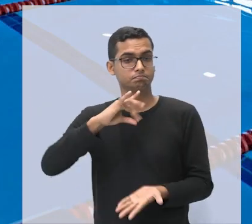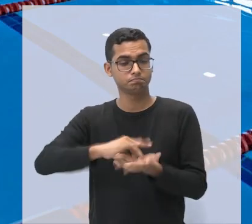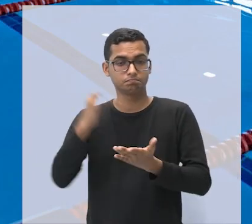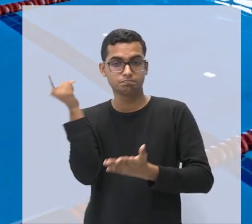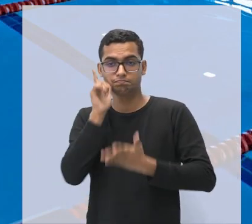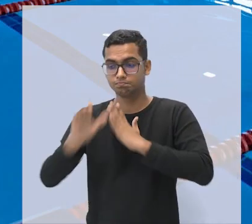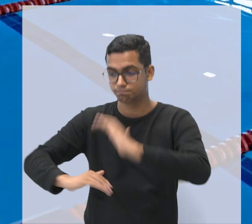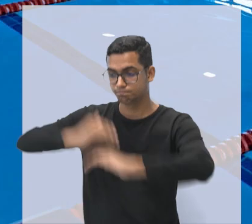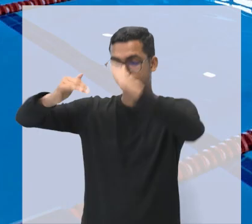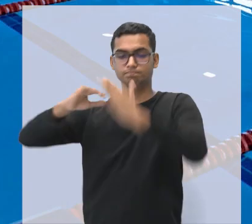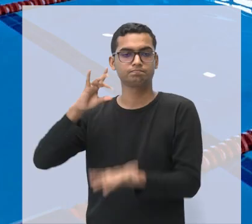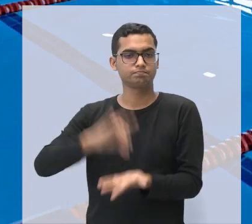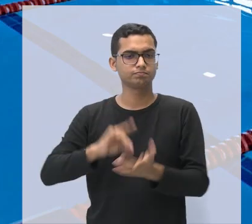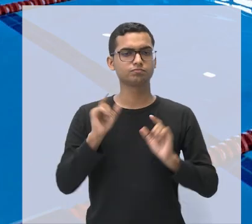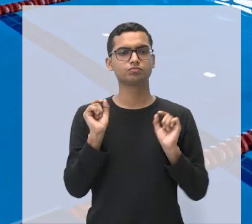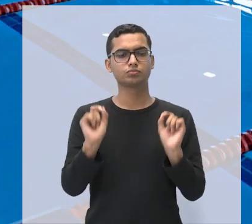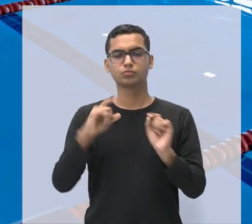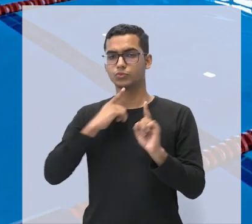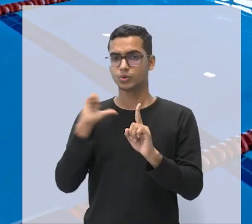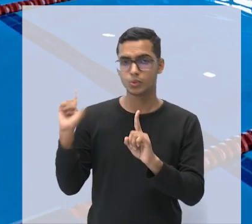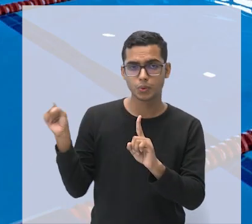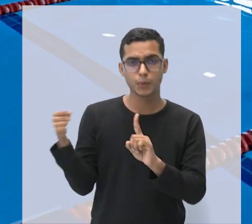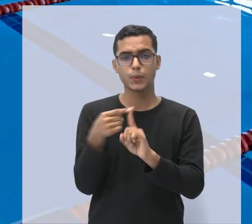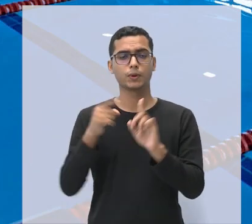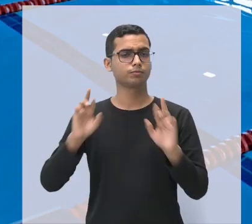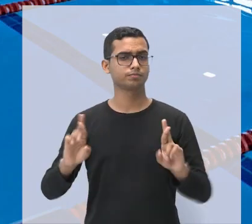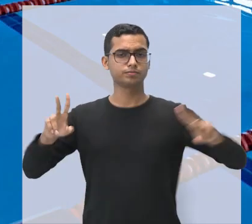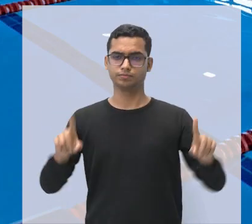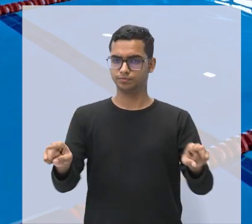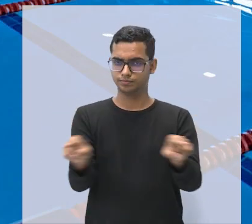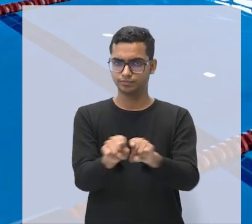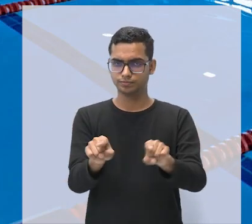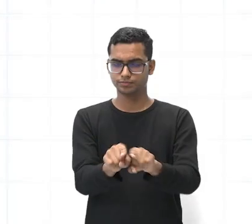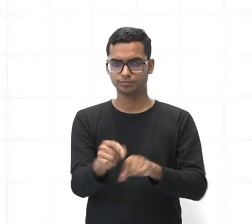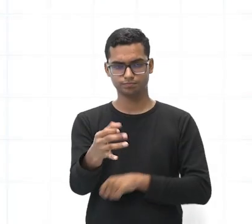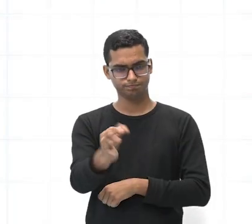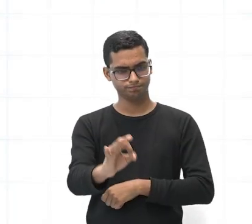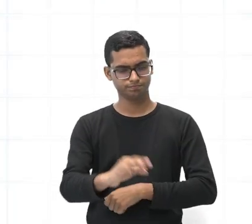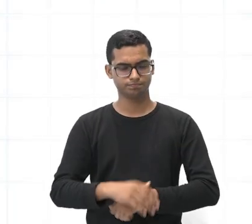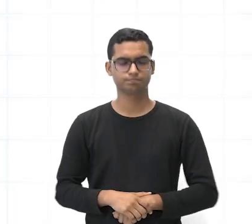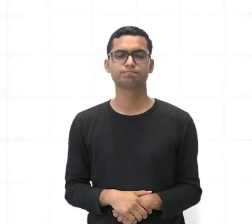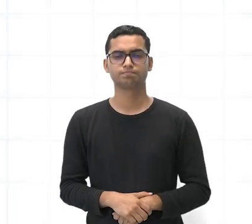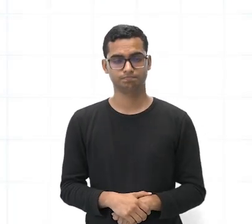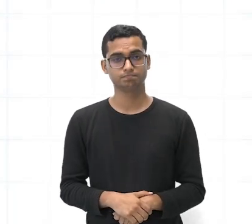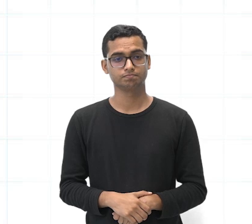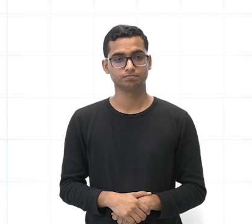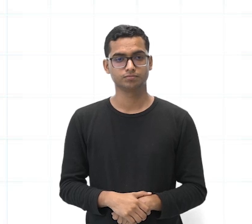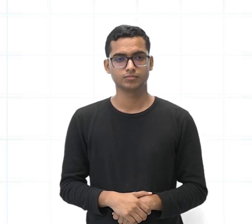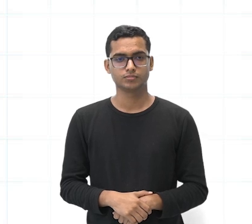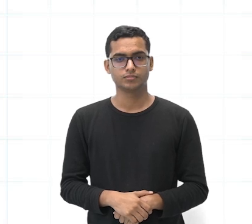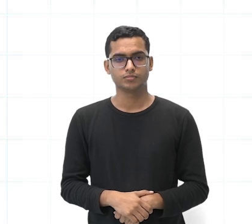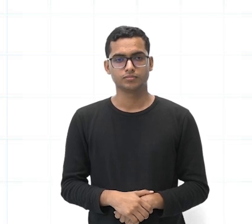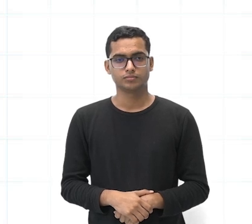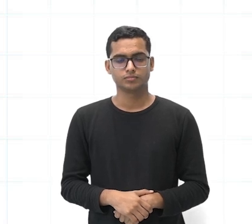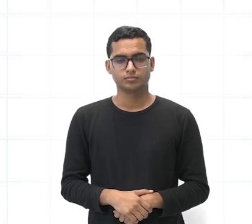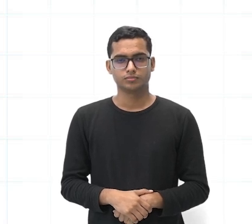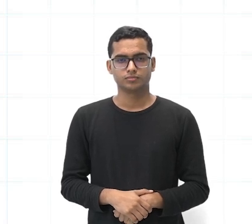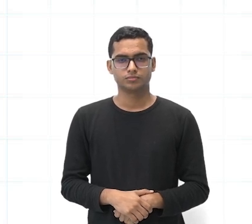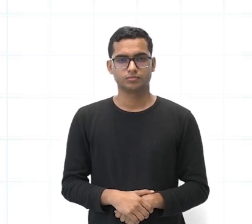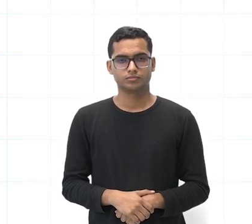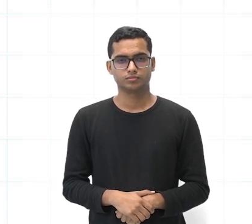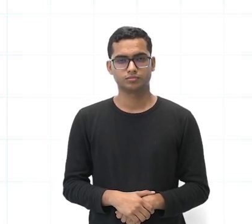sua evolução, ela foi tendo finalidades diferentes, tá certo? Então, vamos ver que finalidades foram